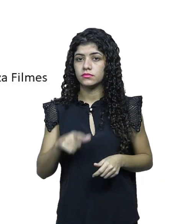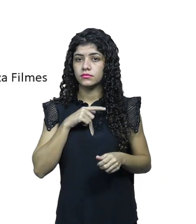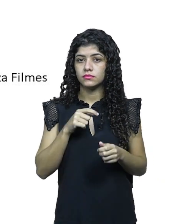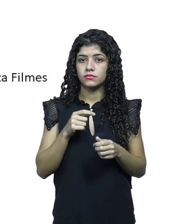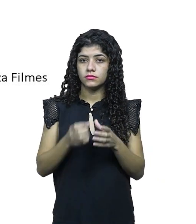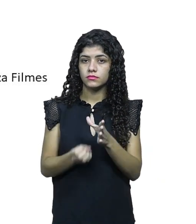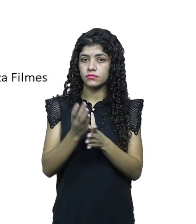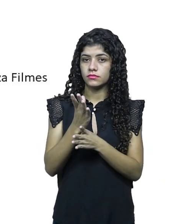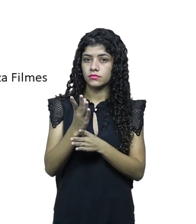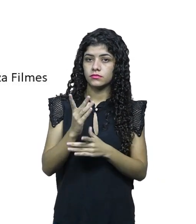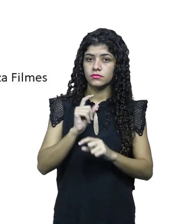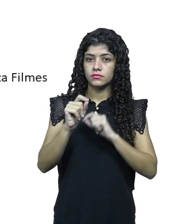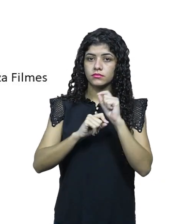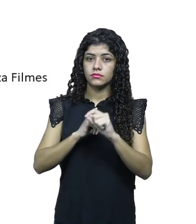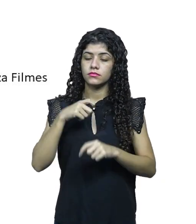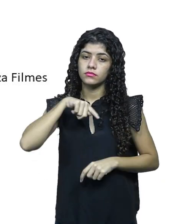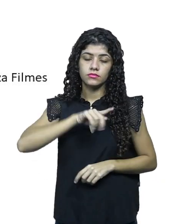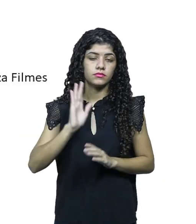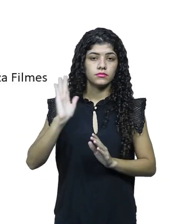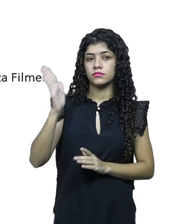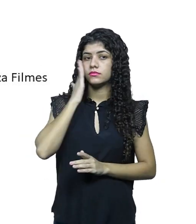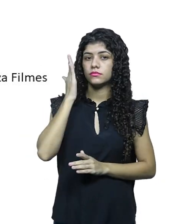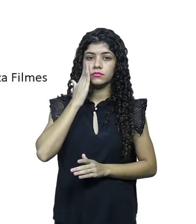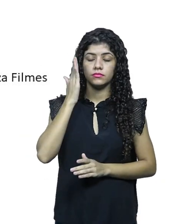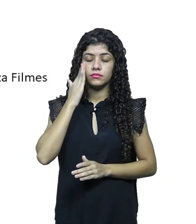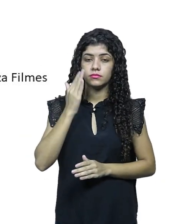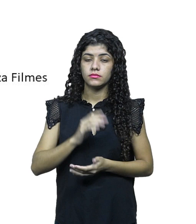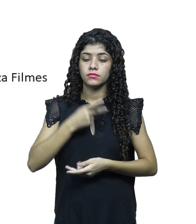subentendam que todas as cenas que o rei falar,